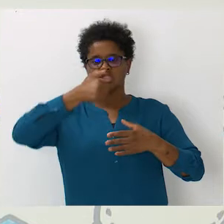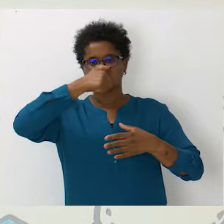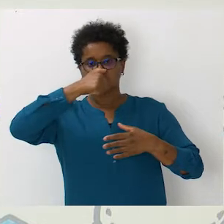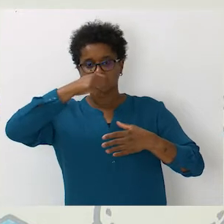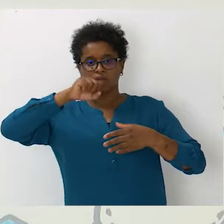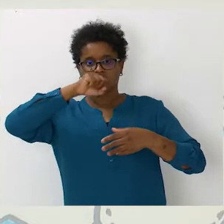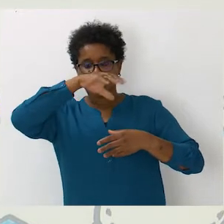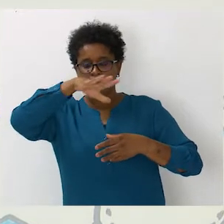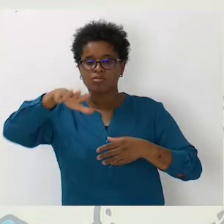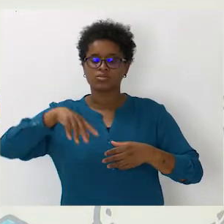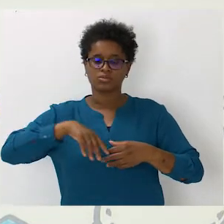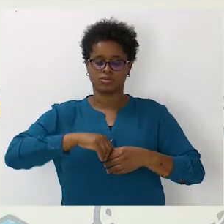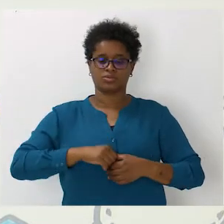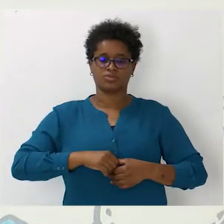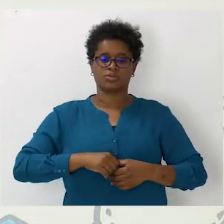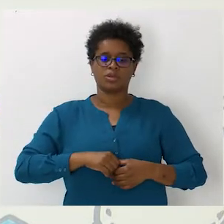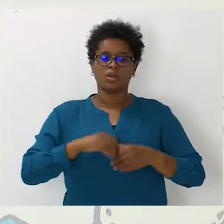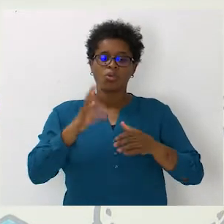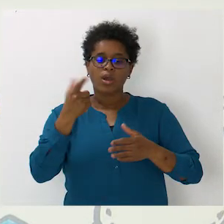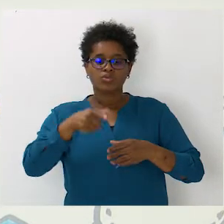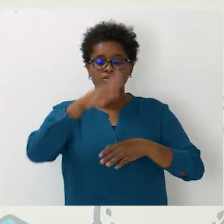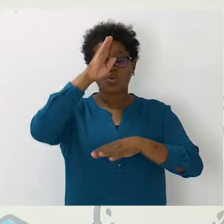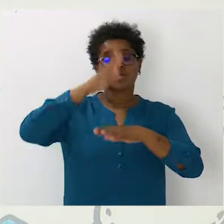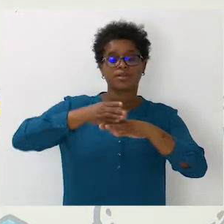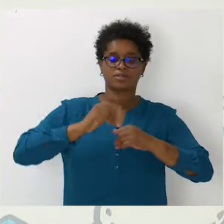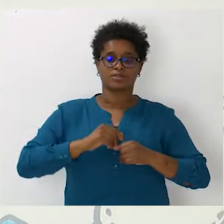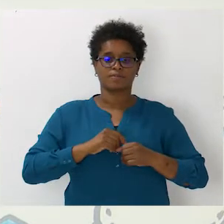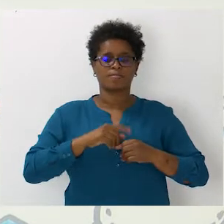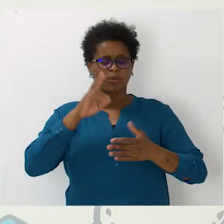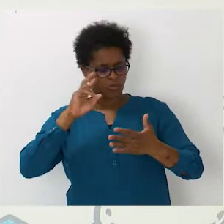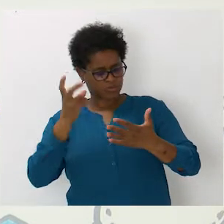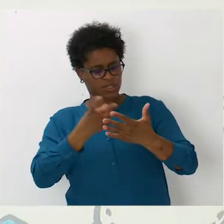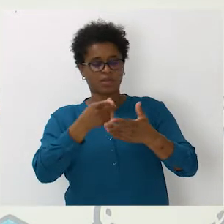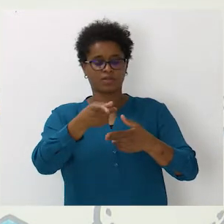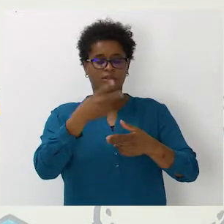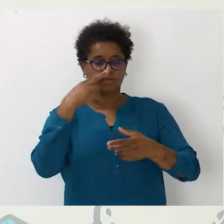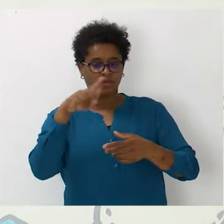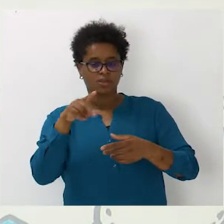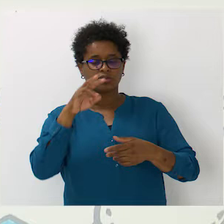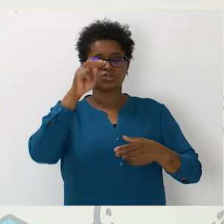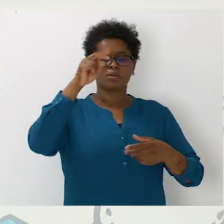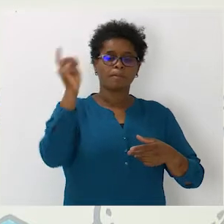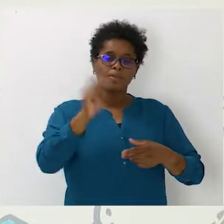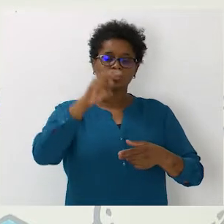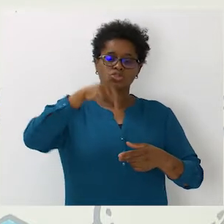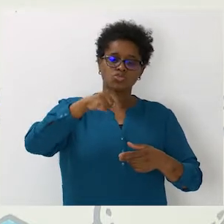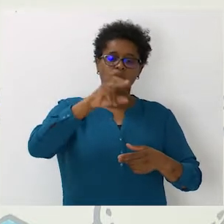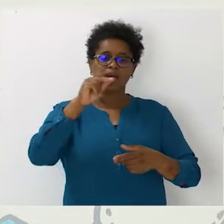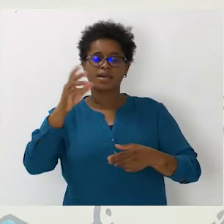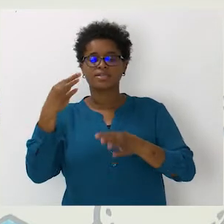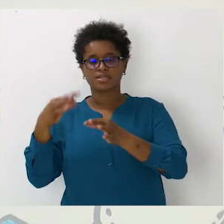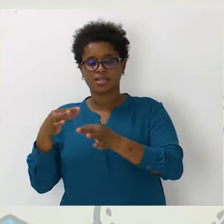campos. Portanto, quando isso acontece, observem, de junho a